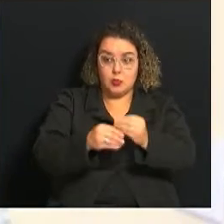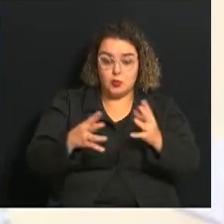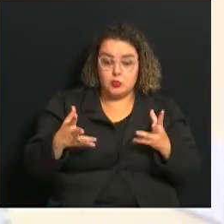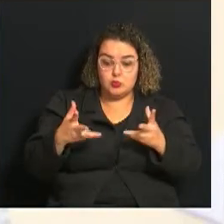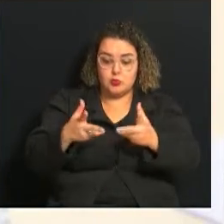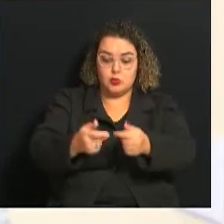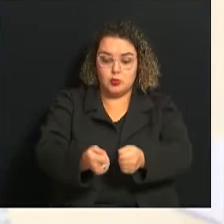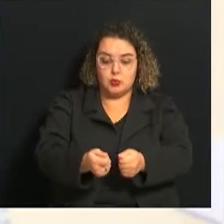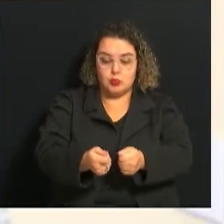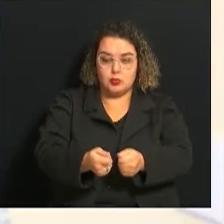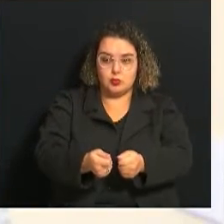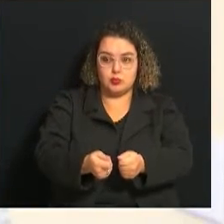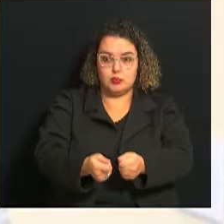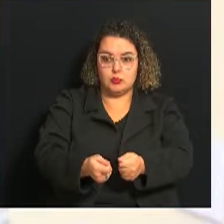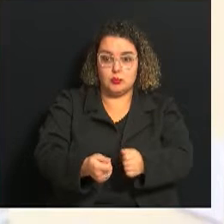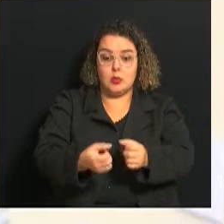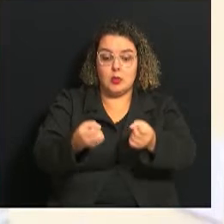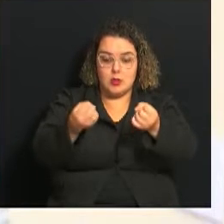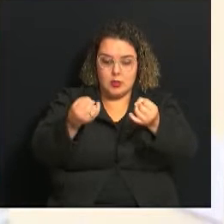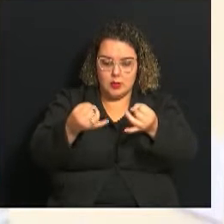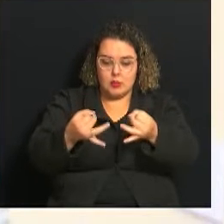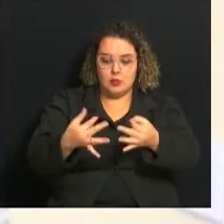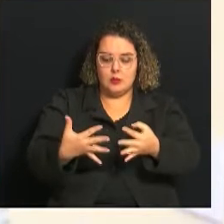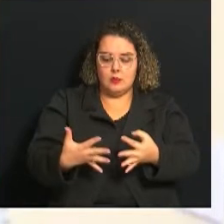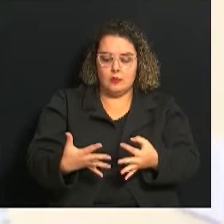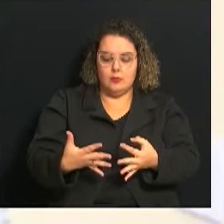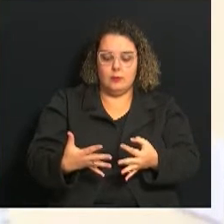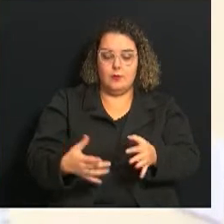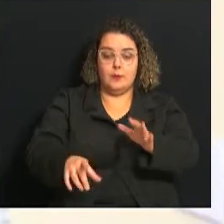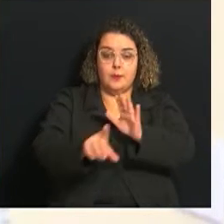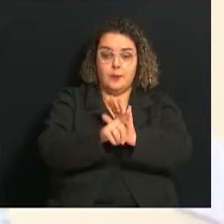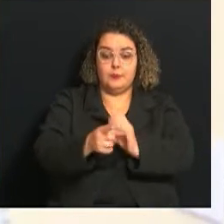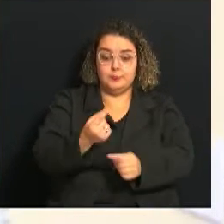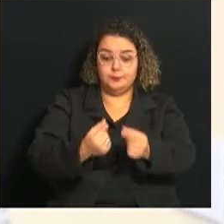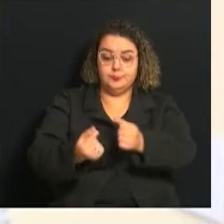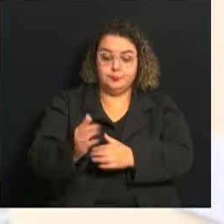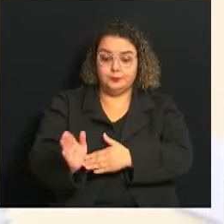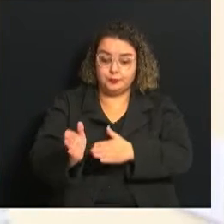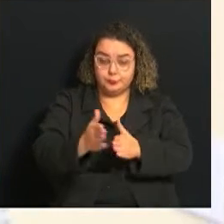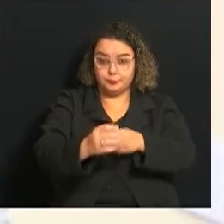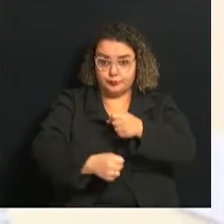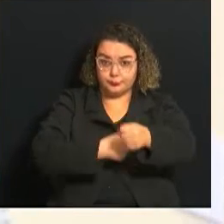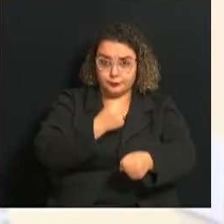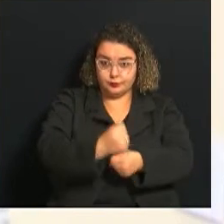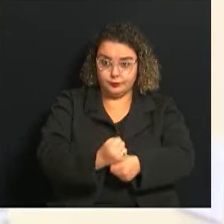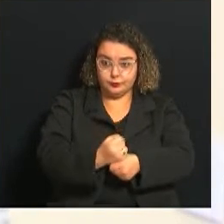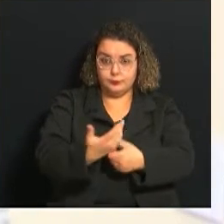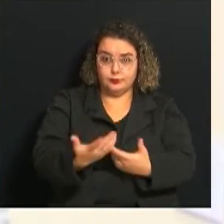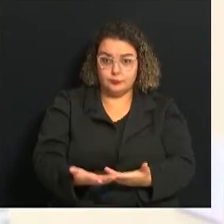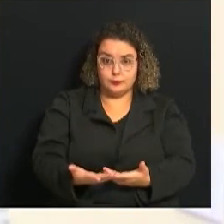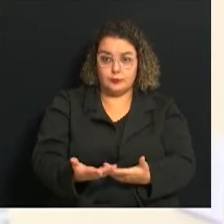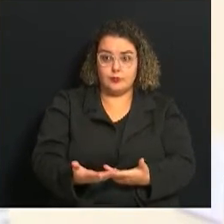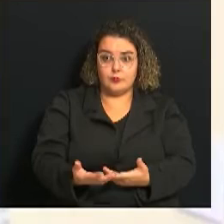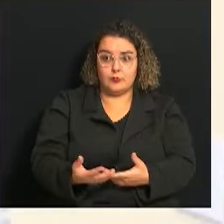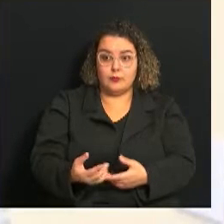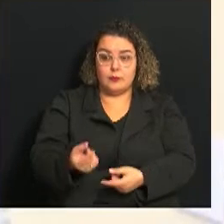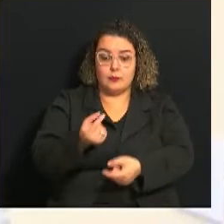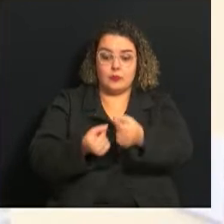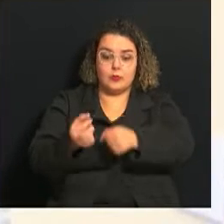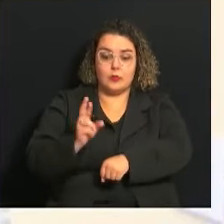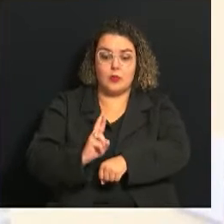uma que fique explícito na Lei de Diretrizes Orçamentárias a previsão dos recursos para as